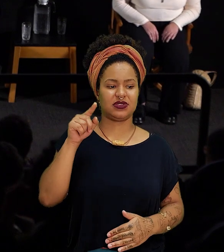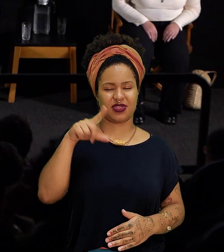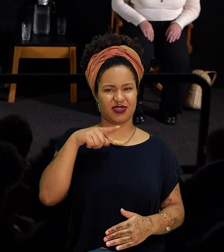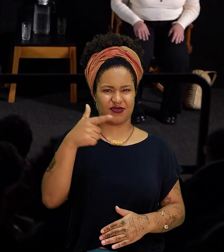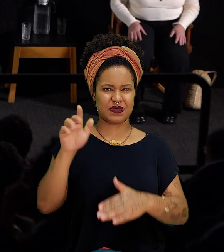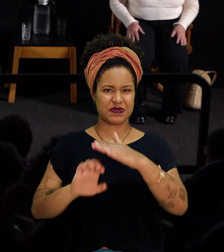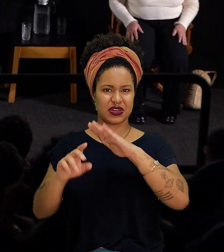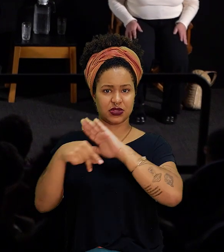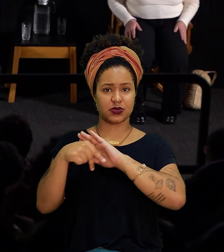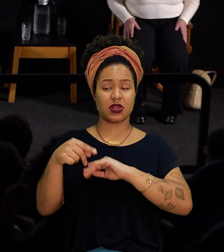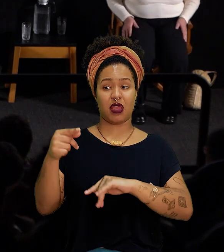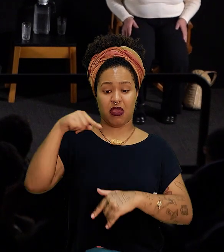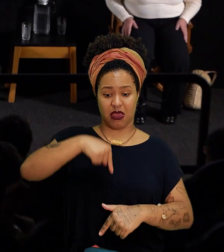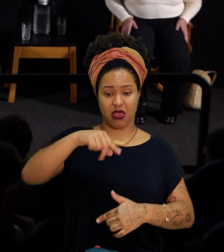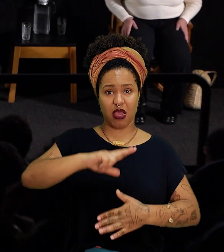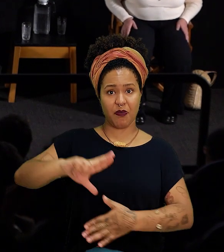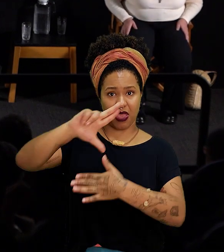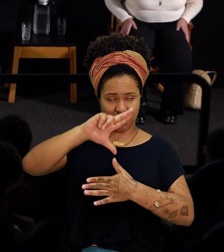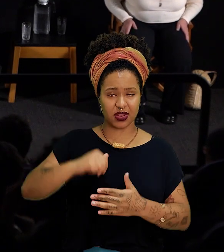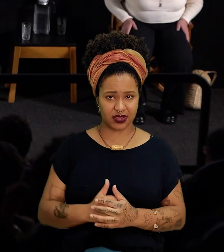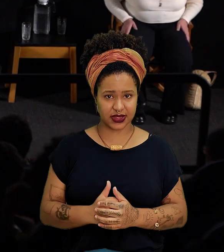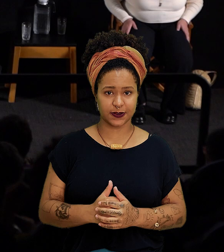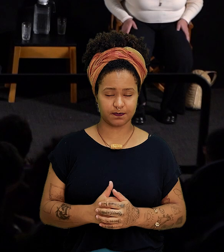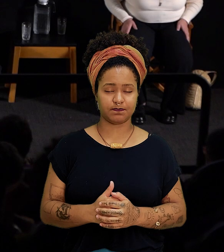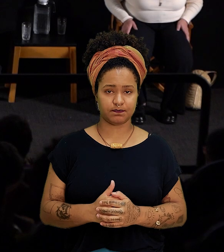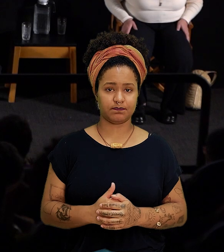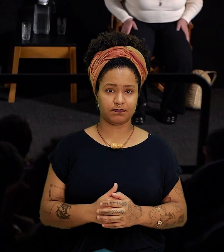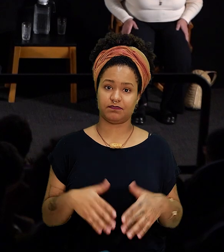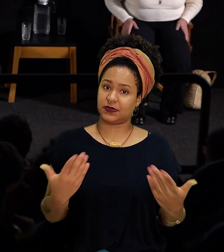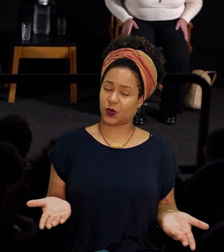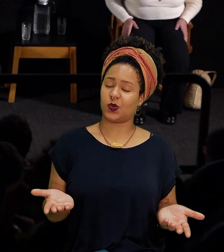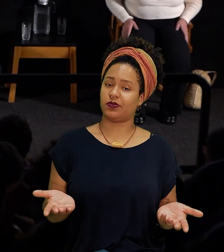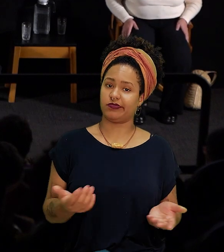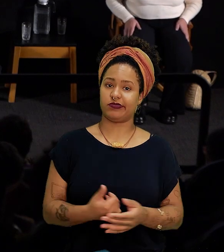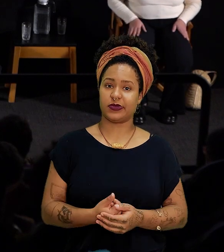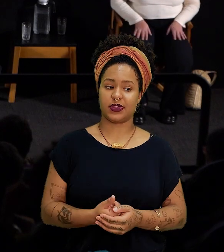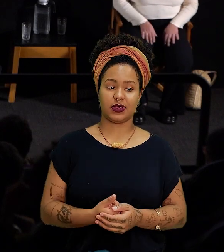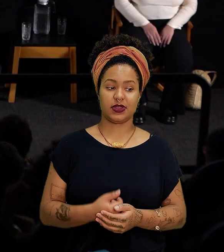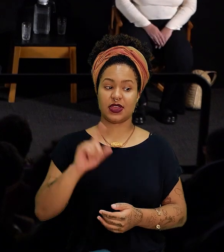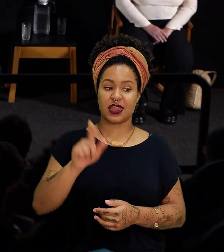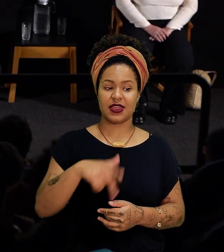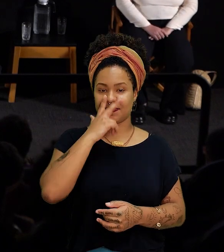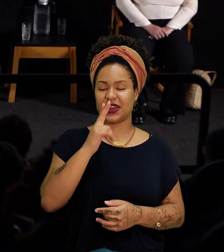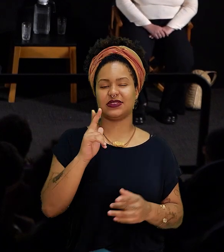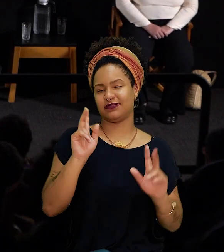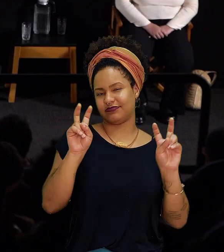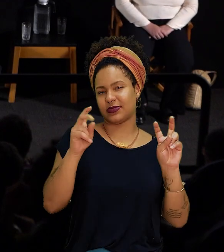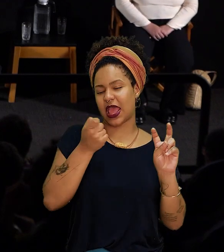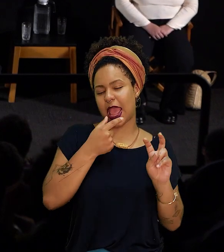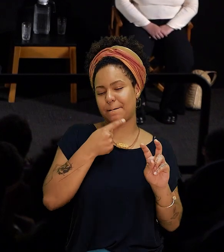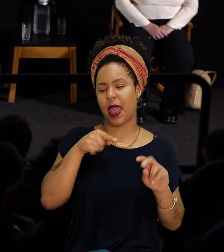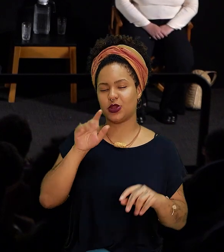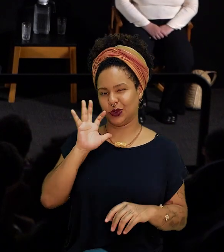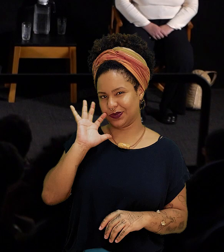BP, tá certo? Aqui na América Latina. Né? Então, um pouco do remédio, digamos,